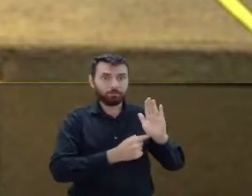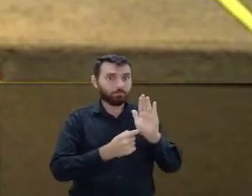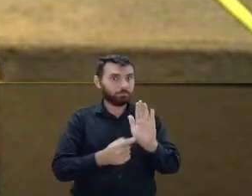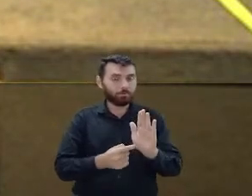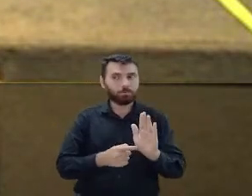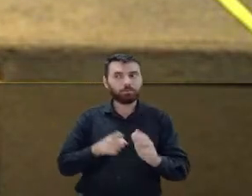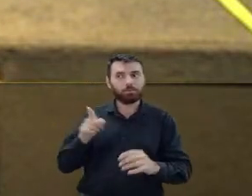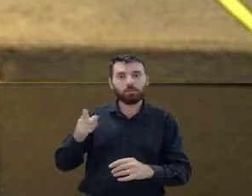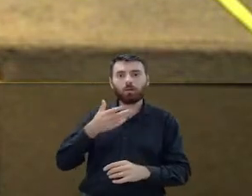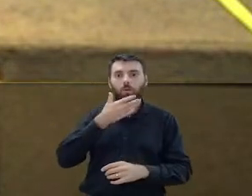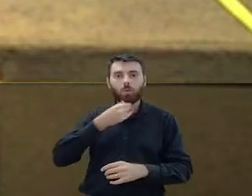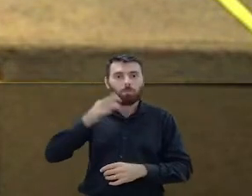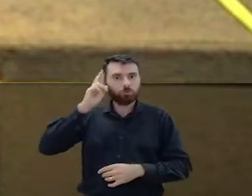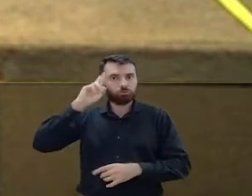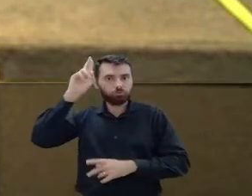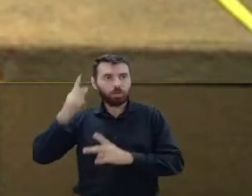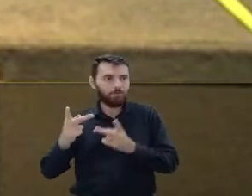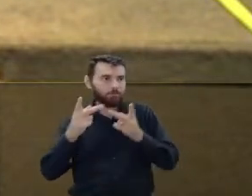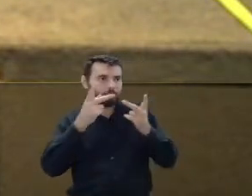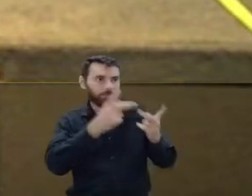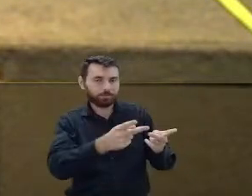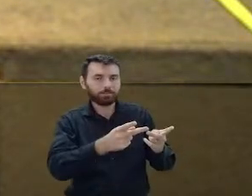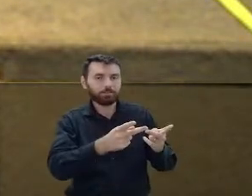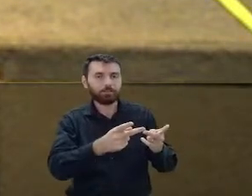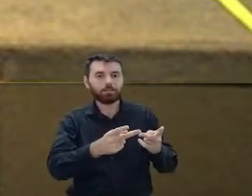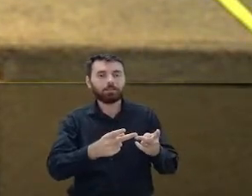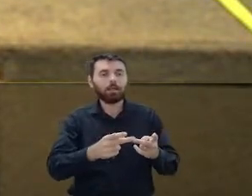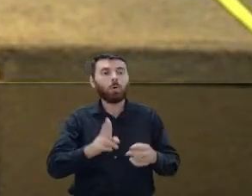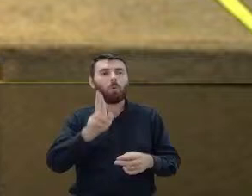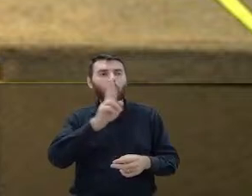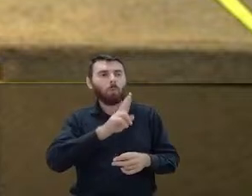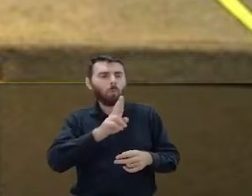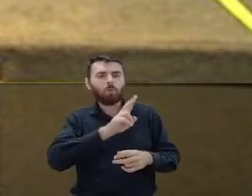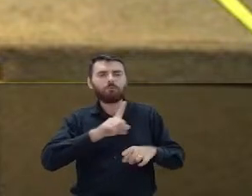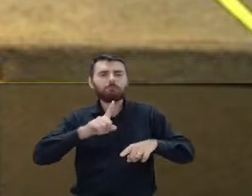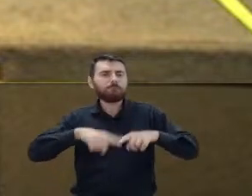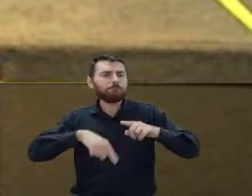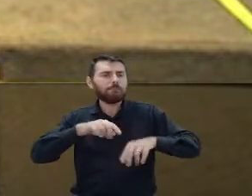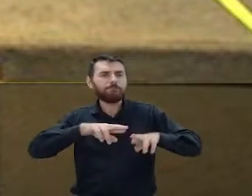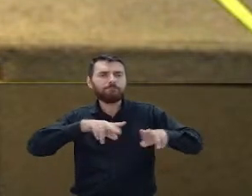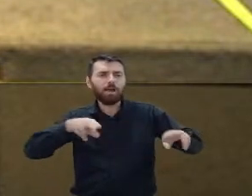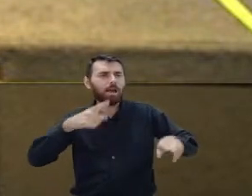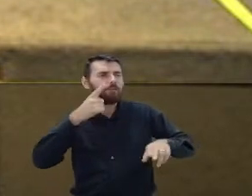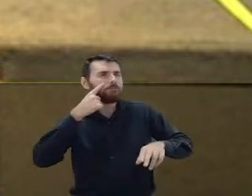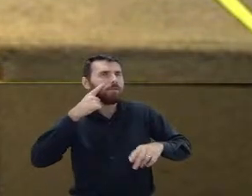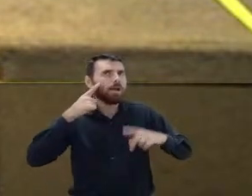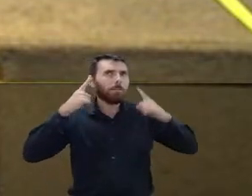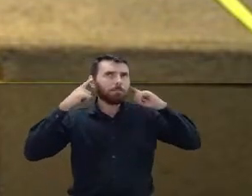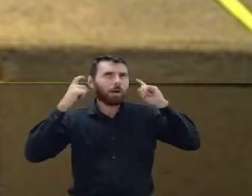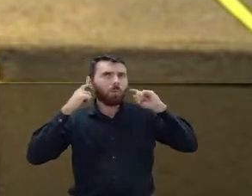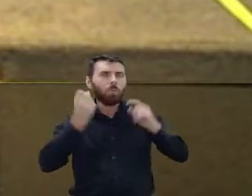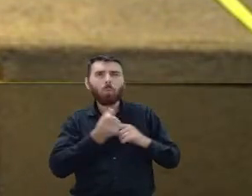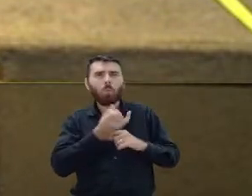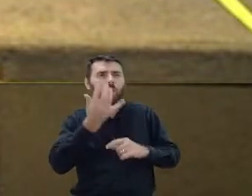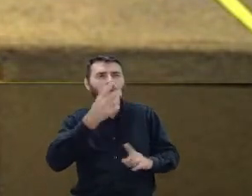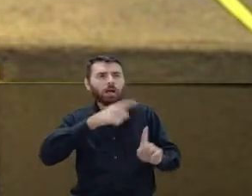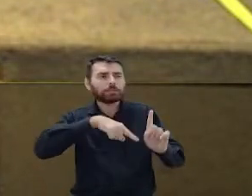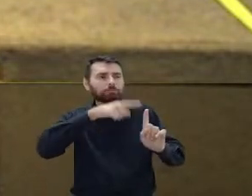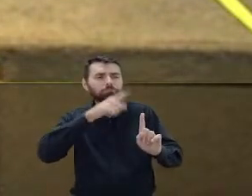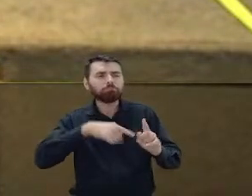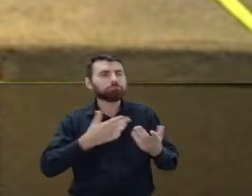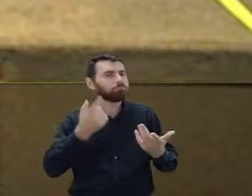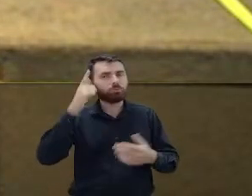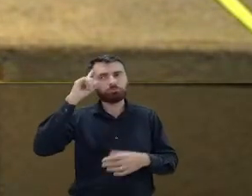fazer essa aferição no local de trabalho. Ele esteve no local de trabalho e não utilizou do equipamento para a forma de garantir ou